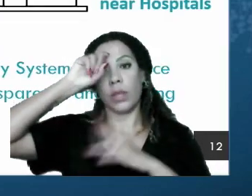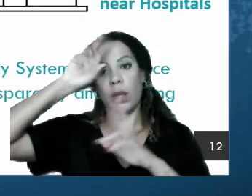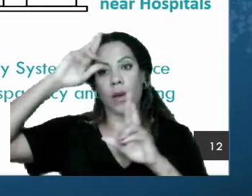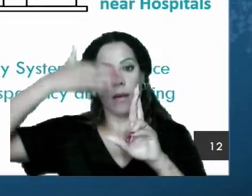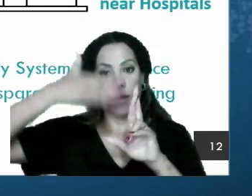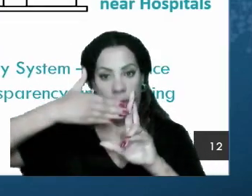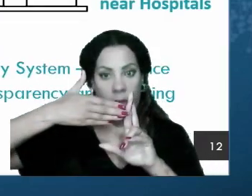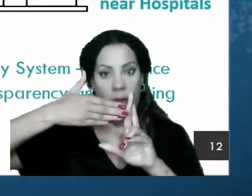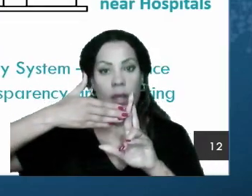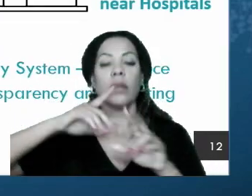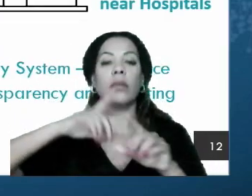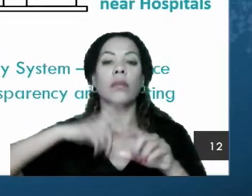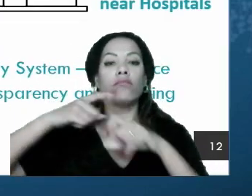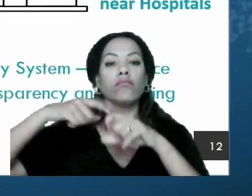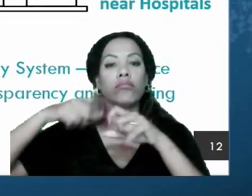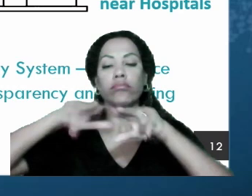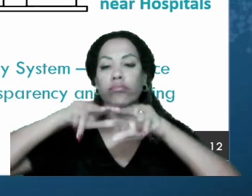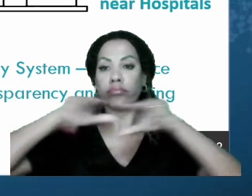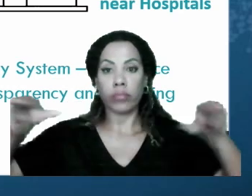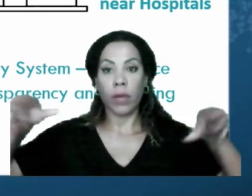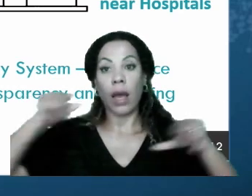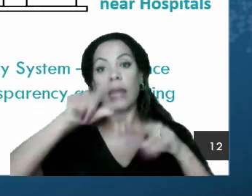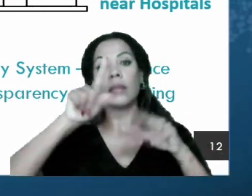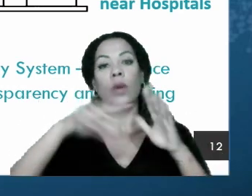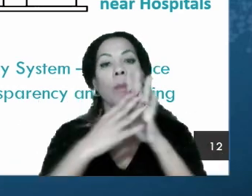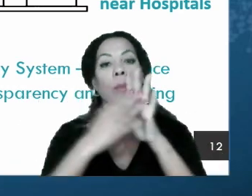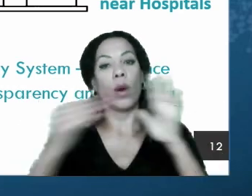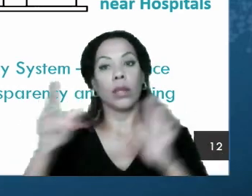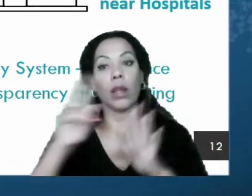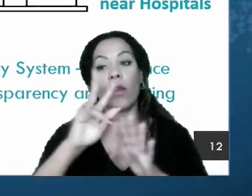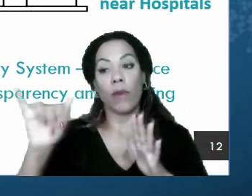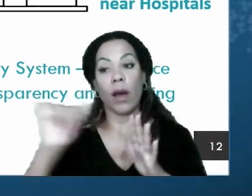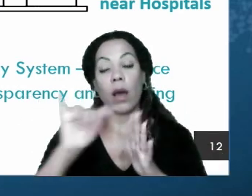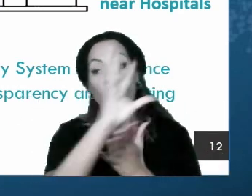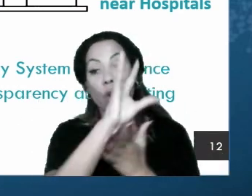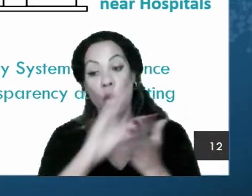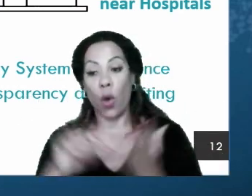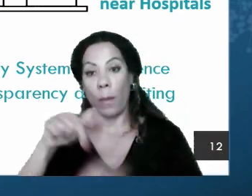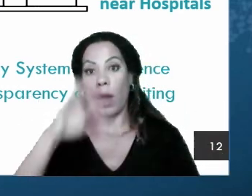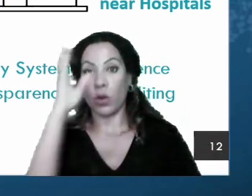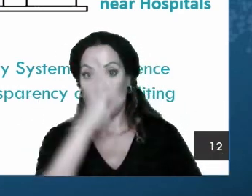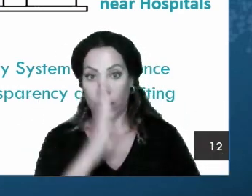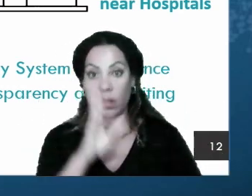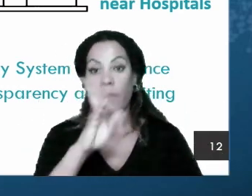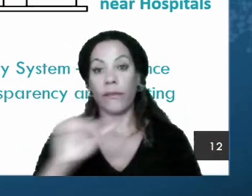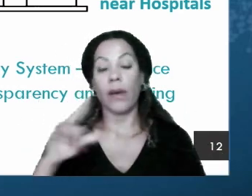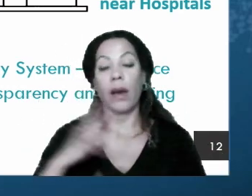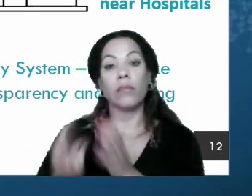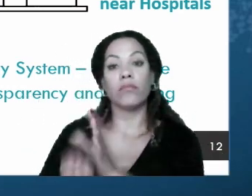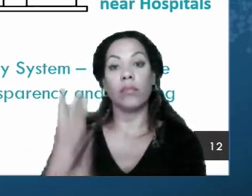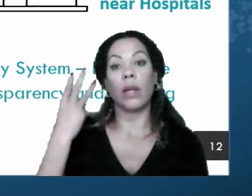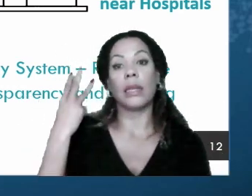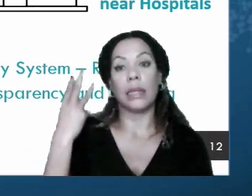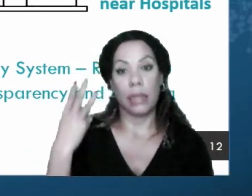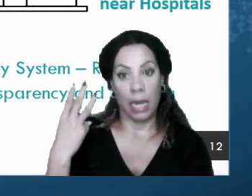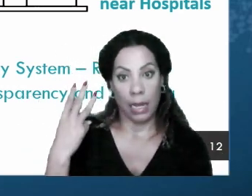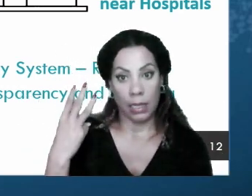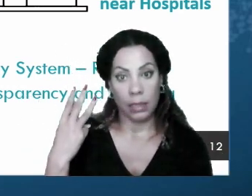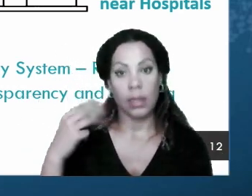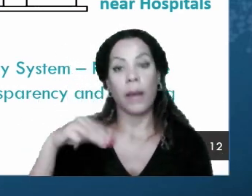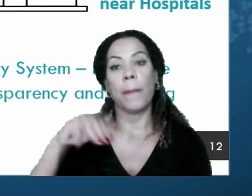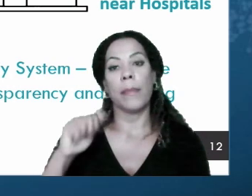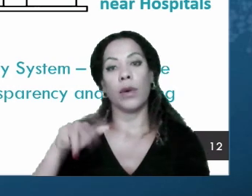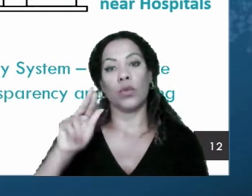instalações clínicas. E esse é o modelo que vai ser implementado aqui no Brasil. 3 unidades vão ser manufaturadas nos